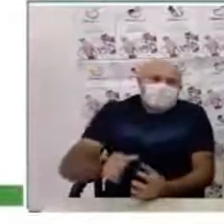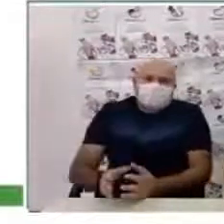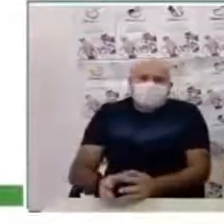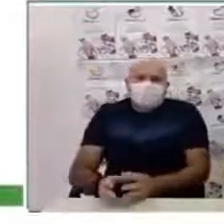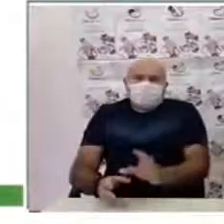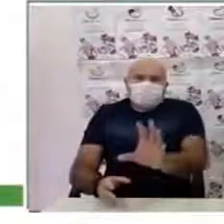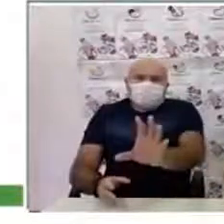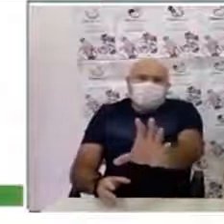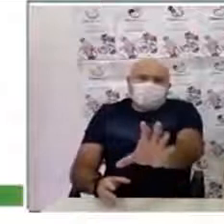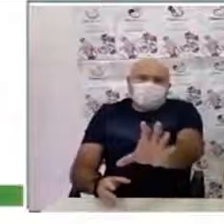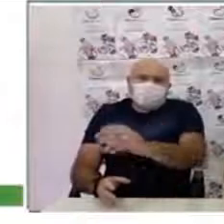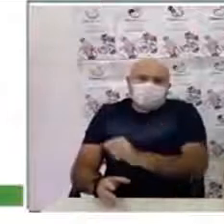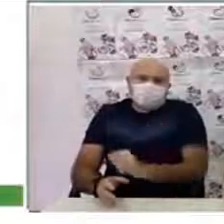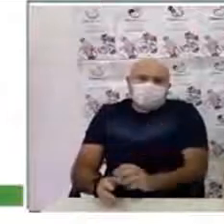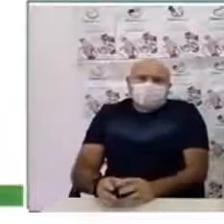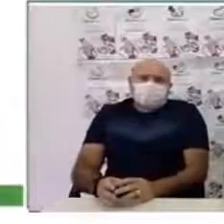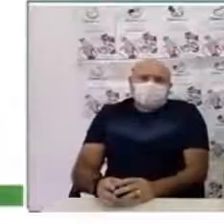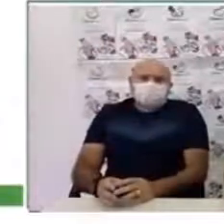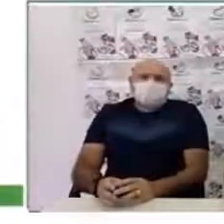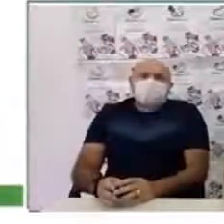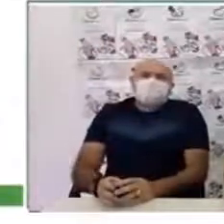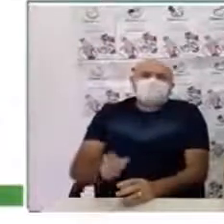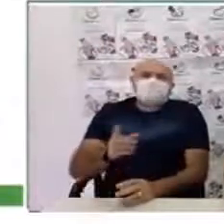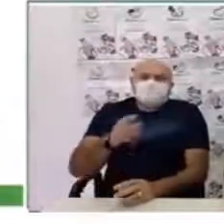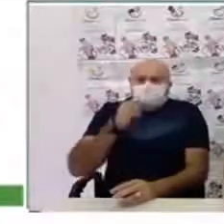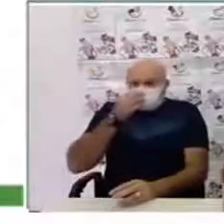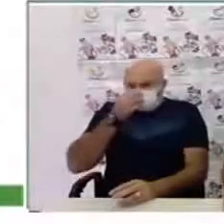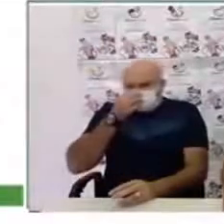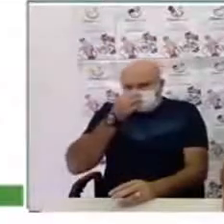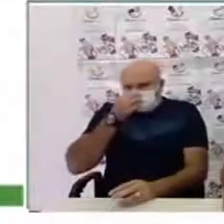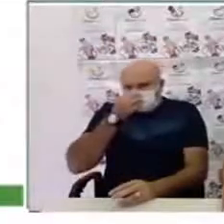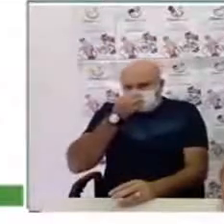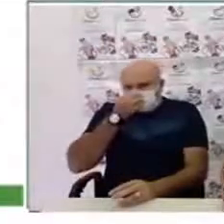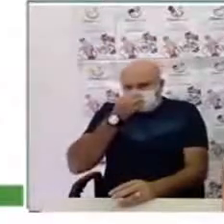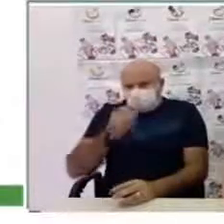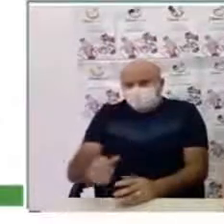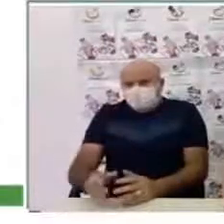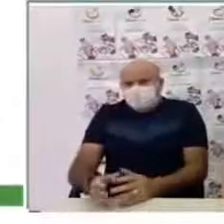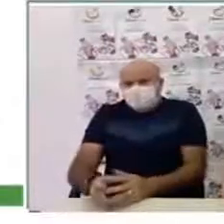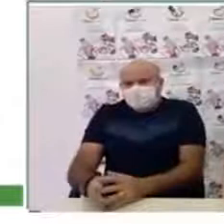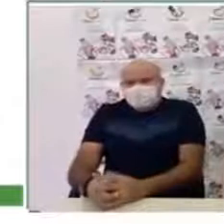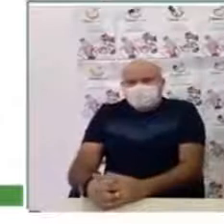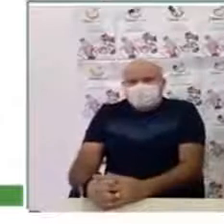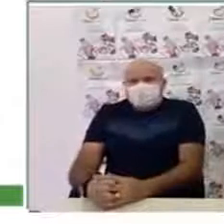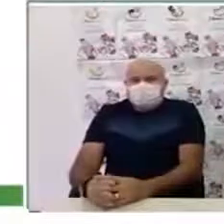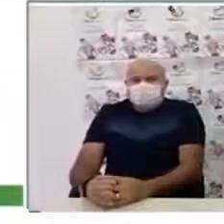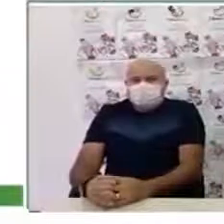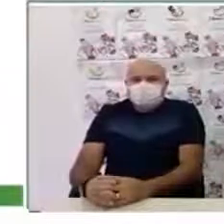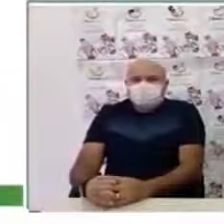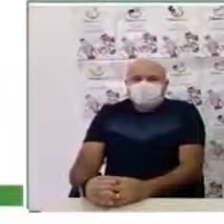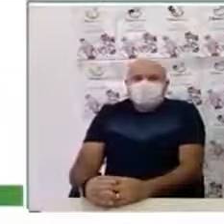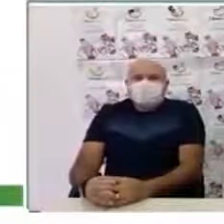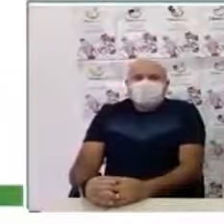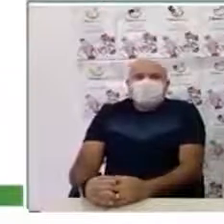esse experimento aqui, falando um pouco das partículas, Márcio? Bem, Tom Rutherford, no experimento